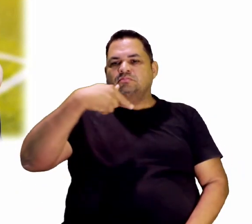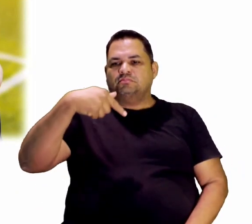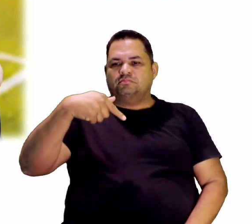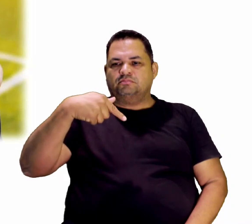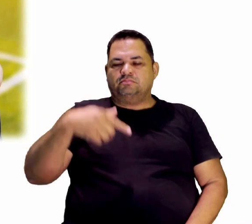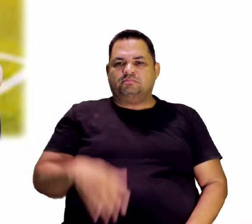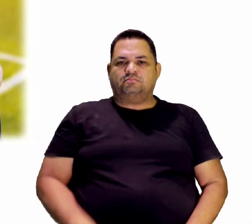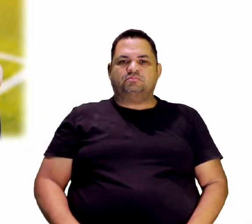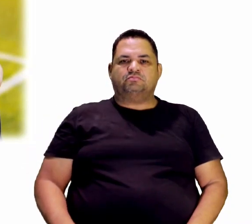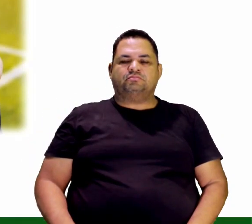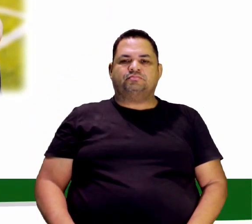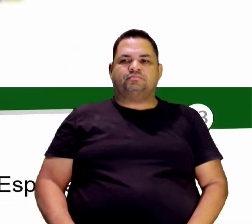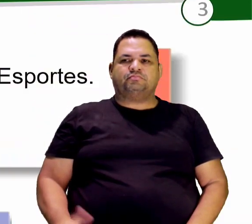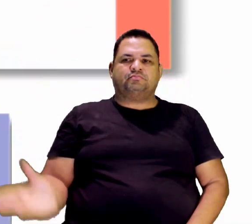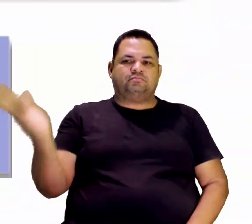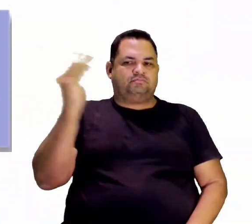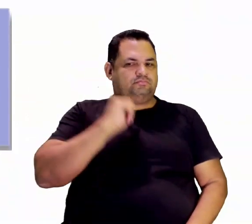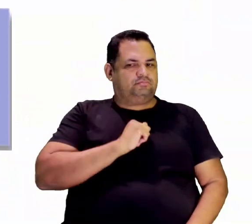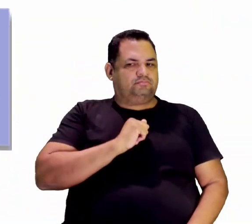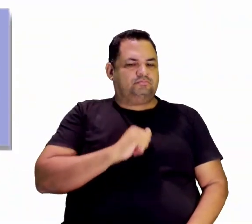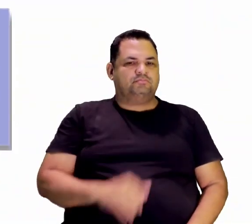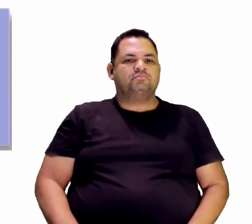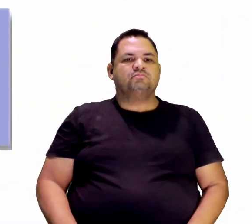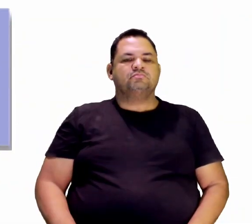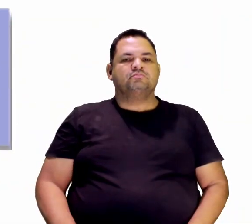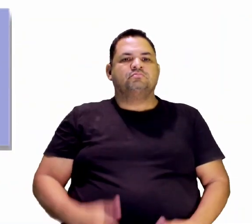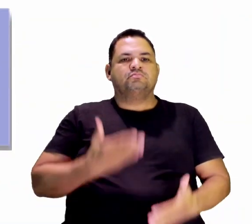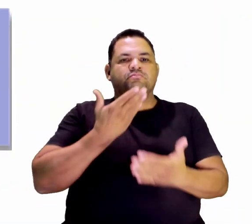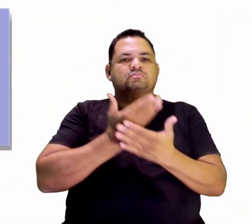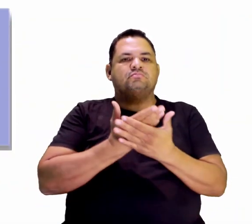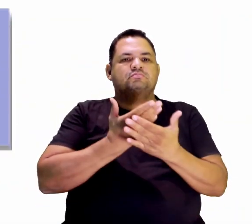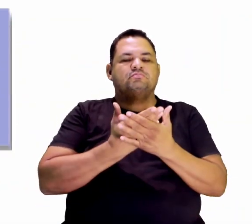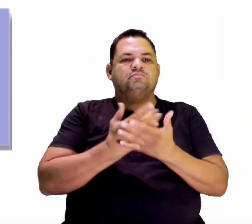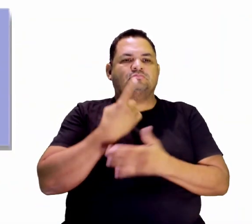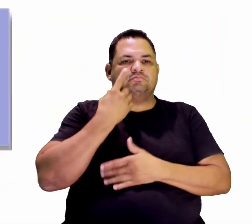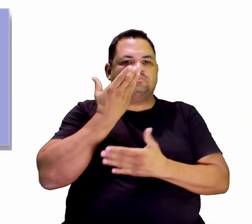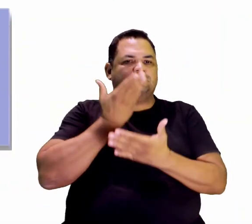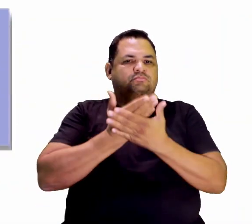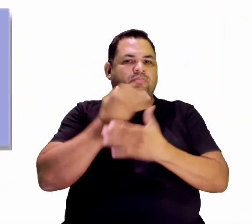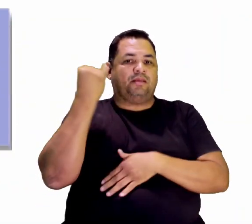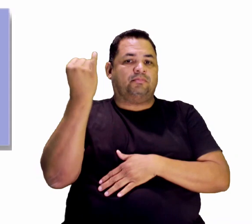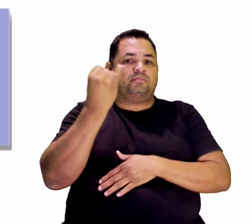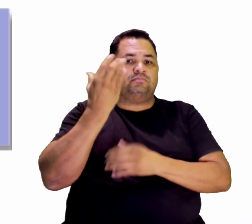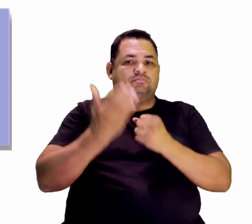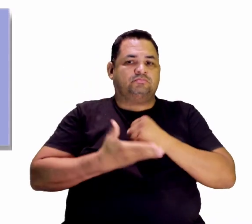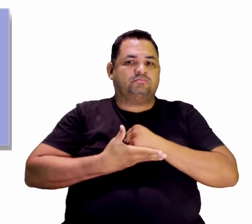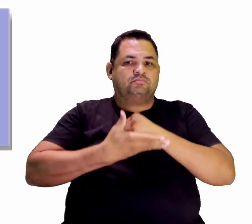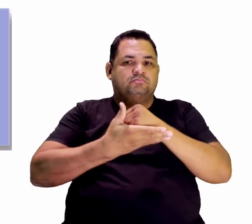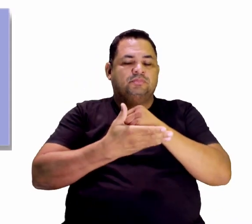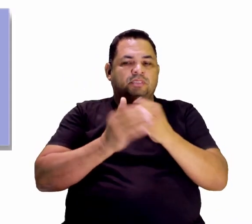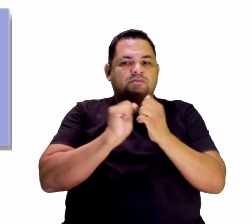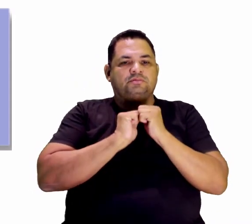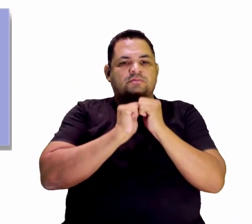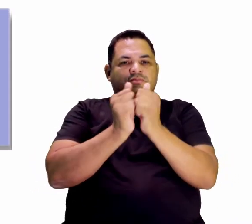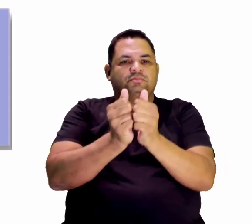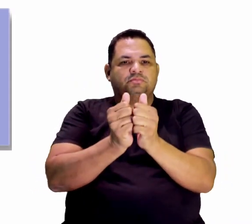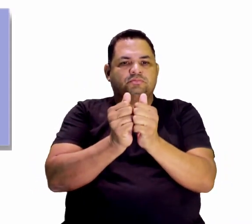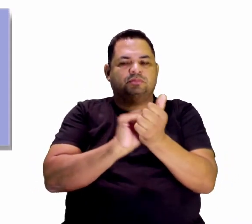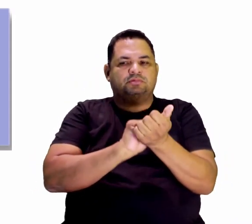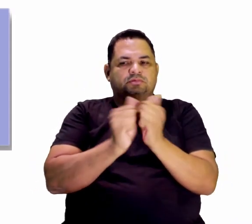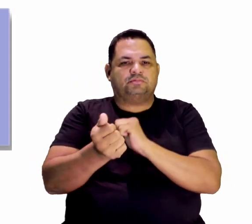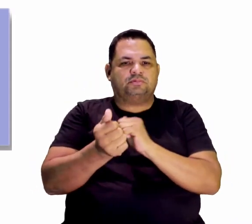hoje ela será sobre os fundamentos dos esportes coletivos. Nossa aula